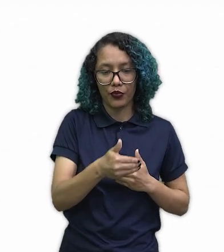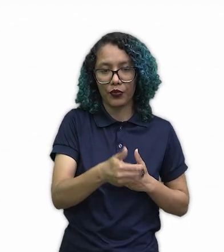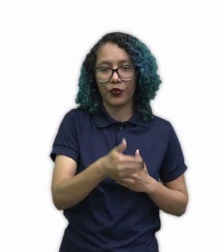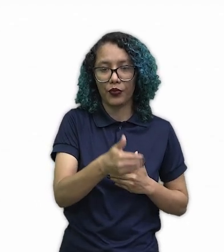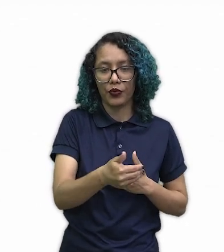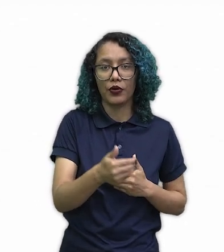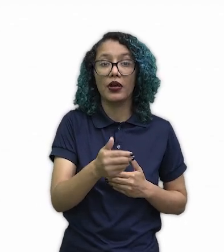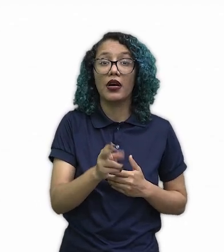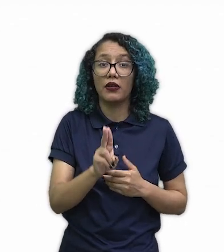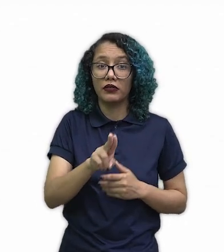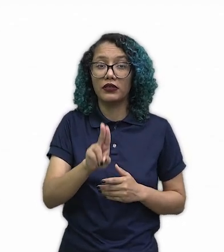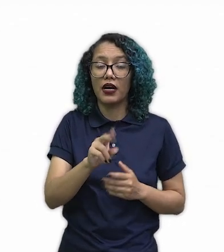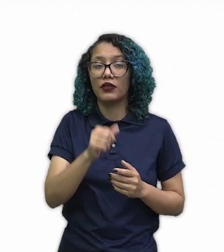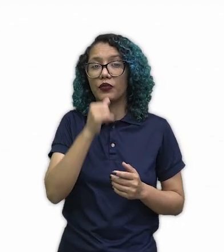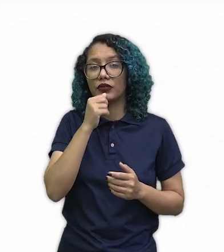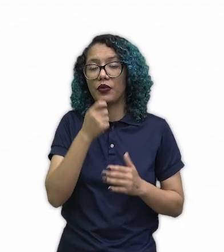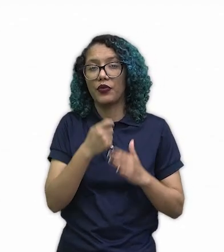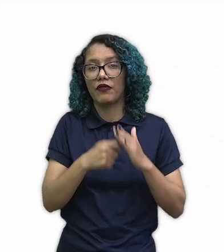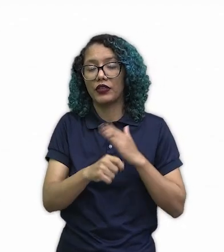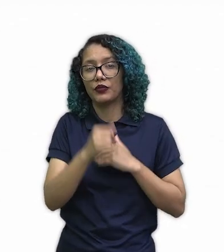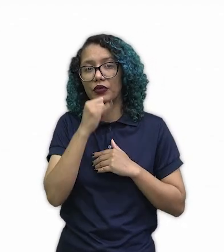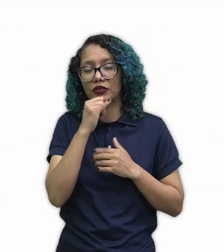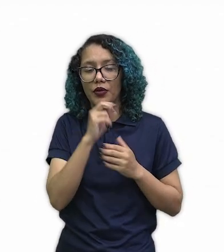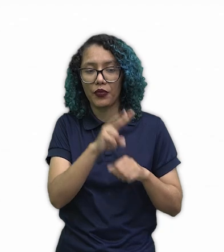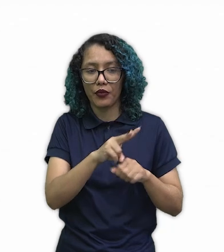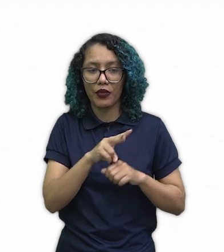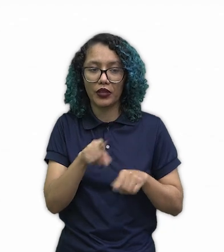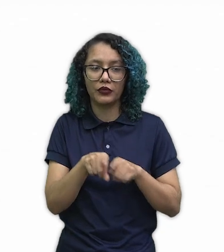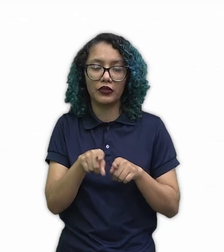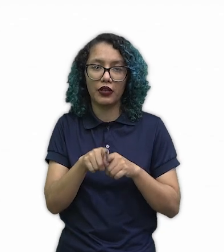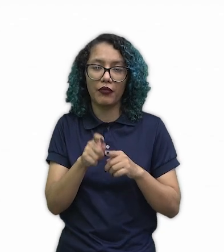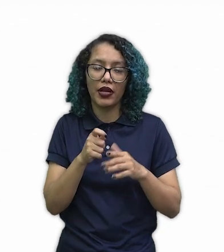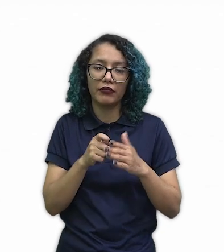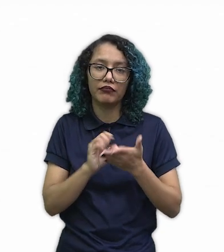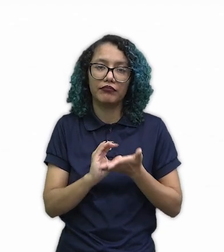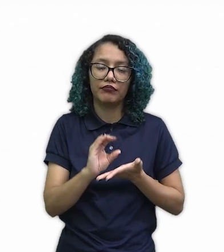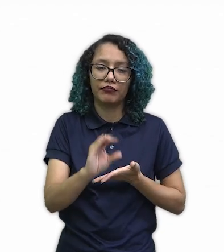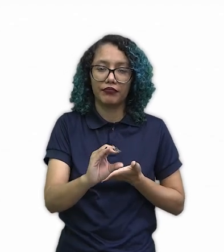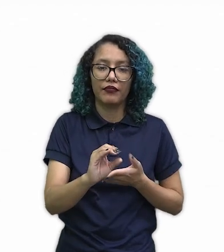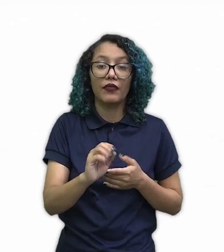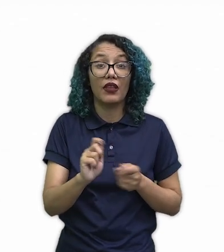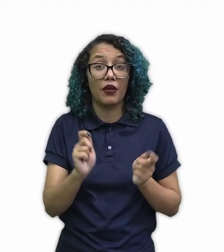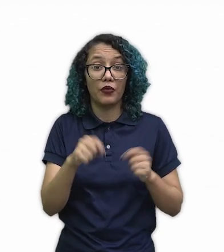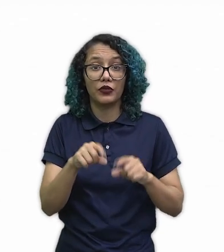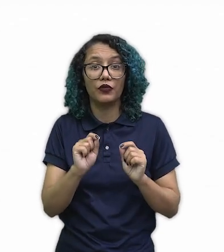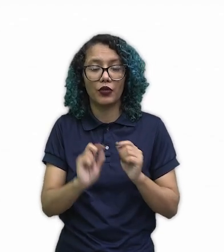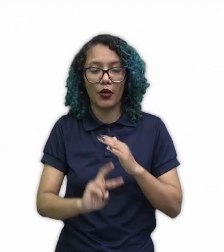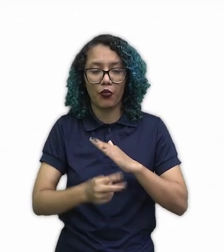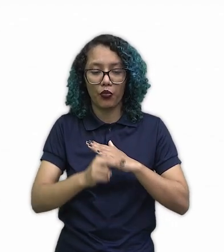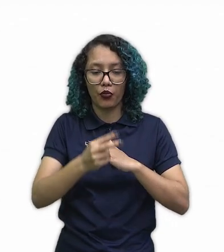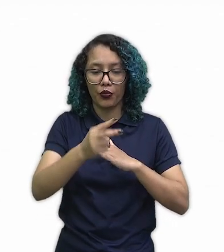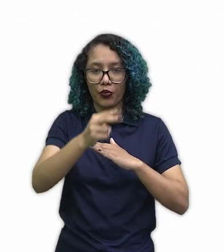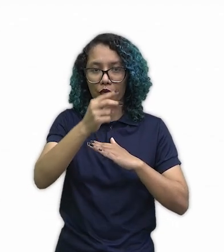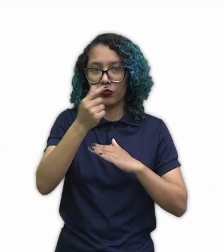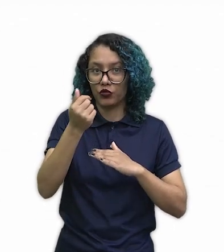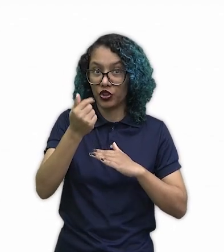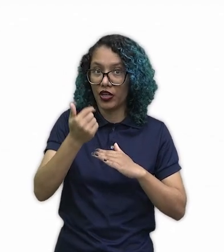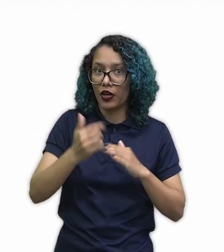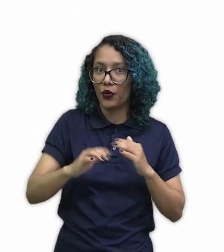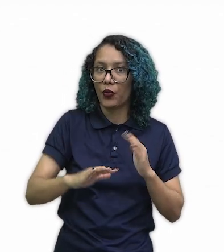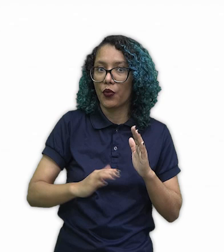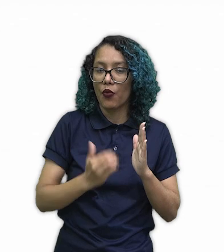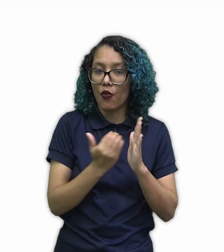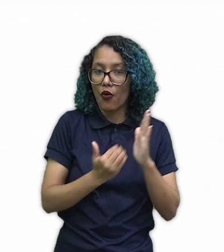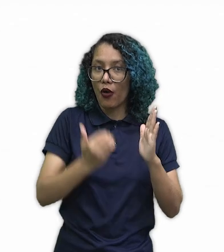utilizado em investimentos, empréstimos e financiamentos, pois gera um crescimento mais acelerado do dinheiro ao longo do